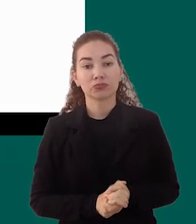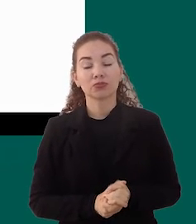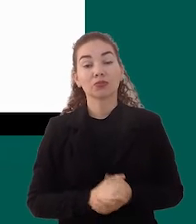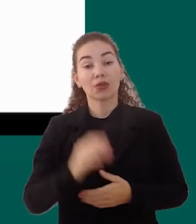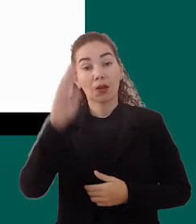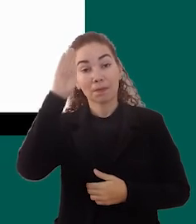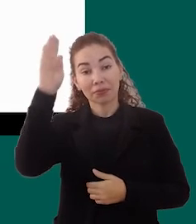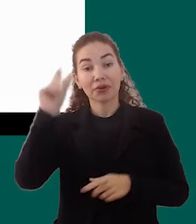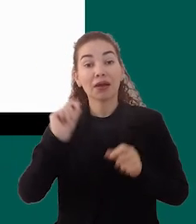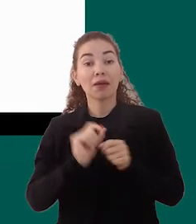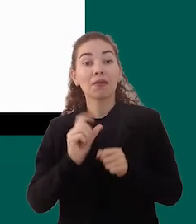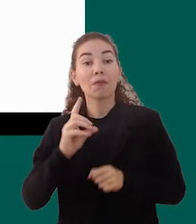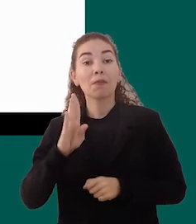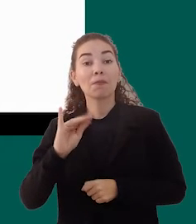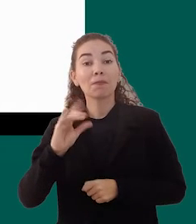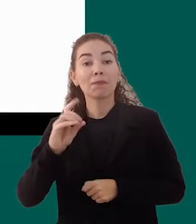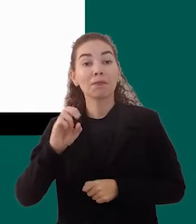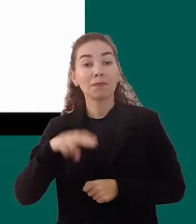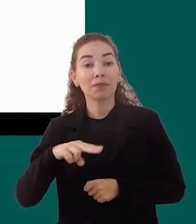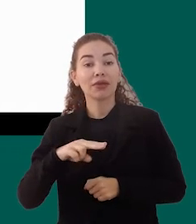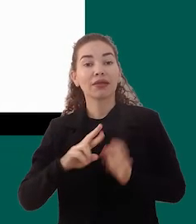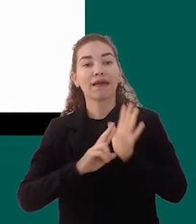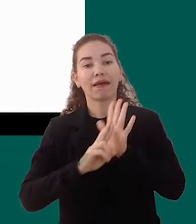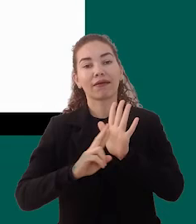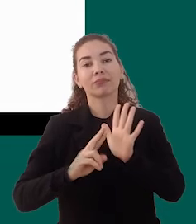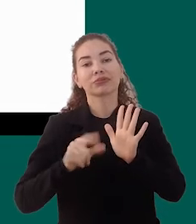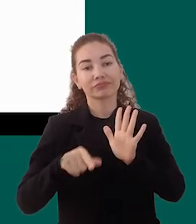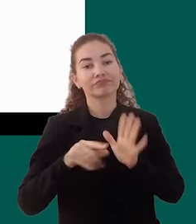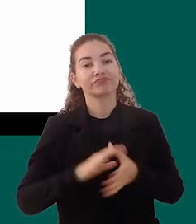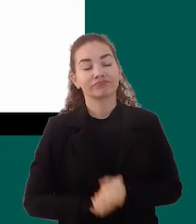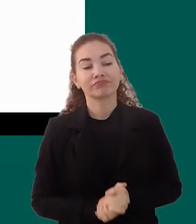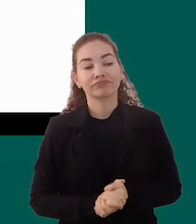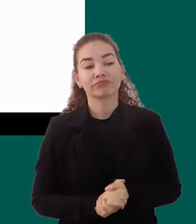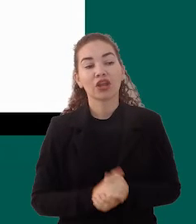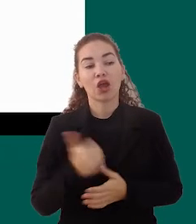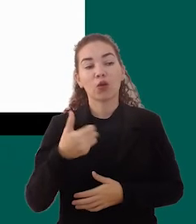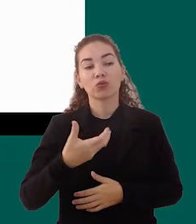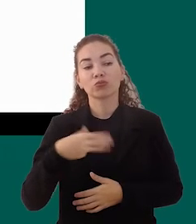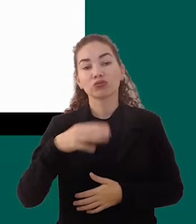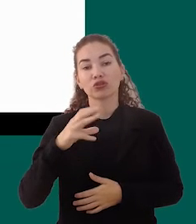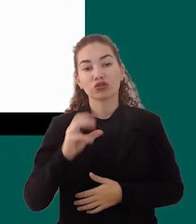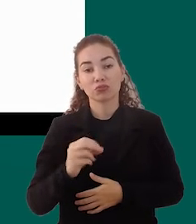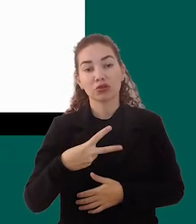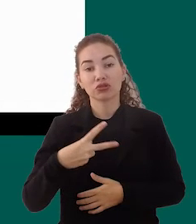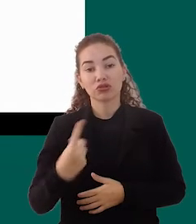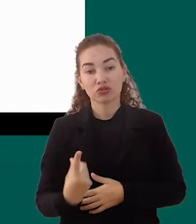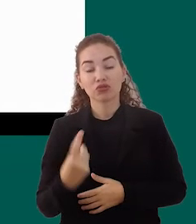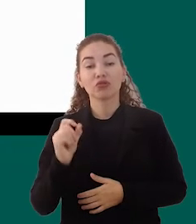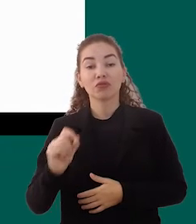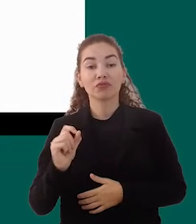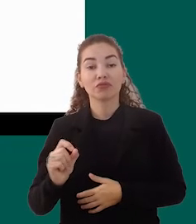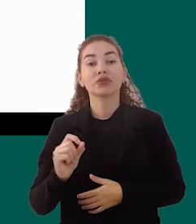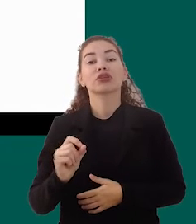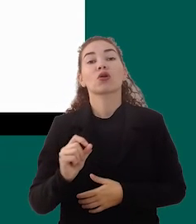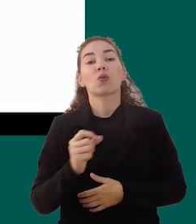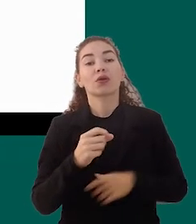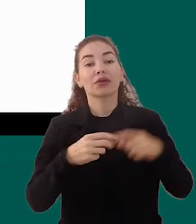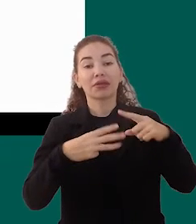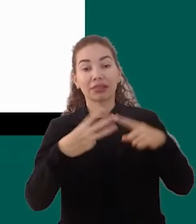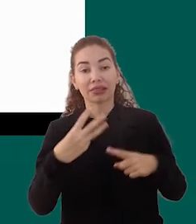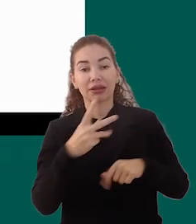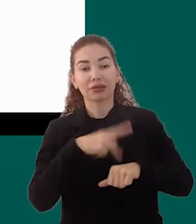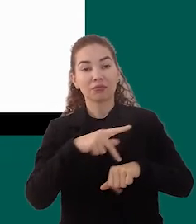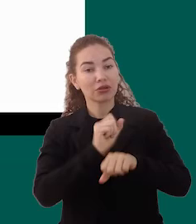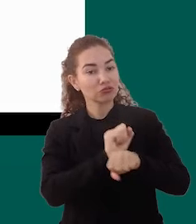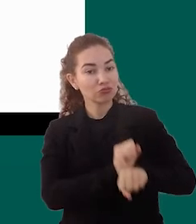governo o presidente Biden. Em 11 de março de 2021, lembrar para vocês que Dinamarca, Noruega e Islândia suspendem, depois foram